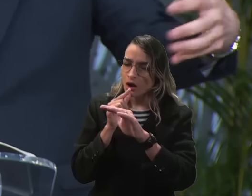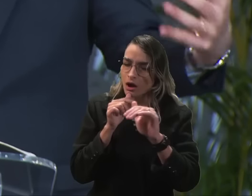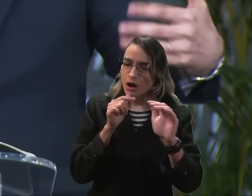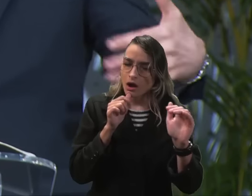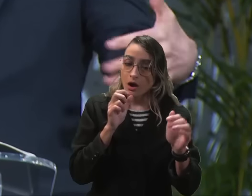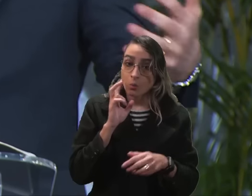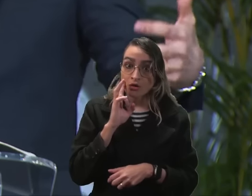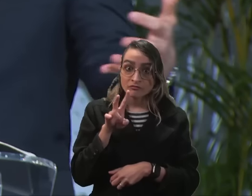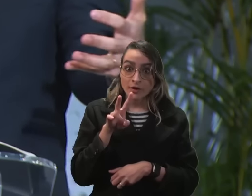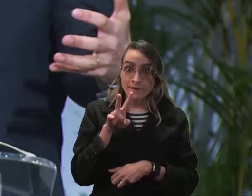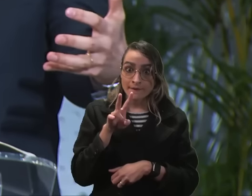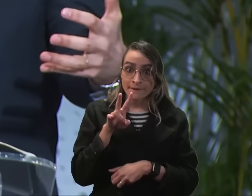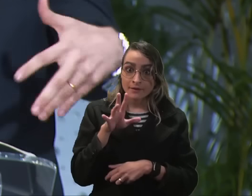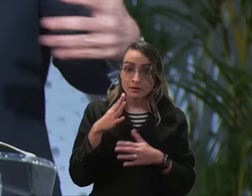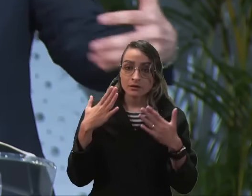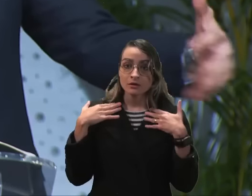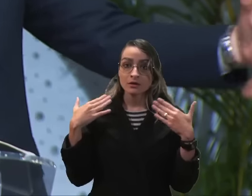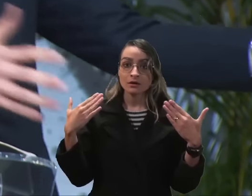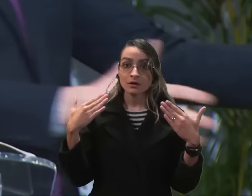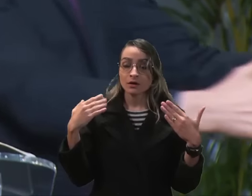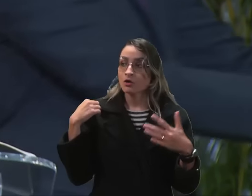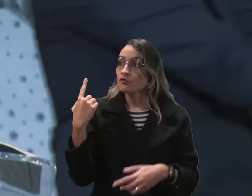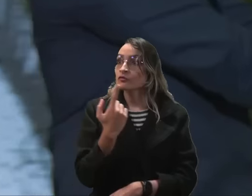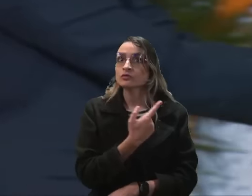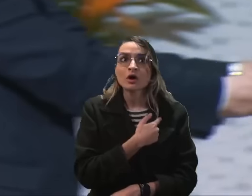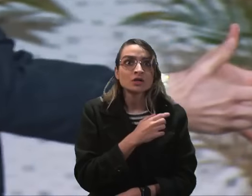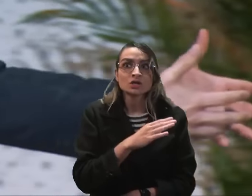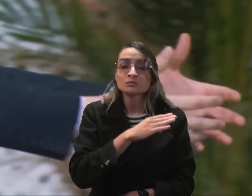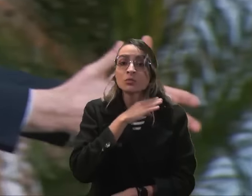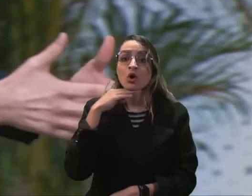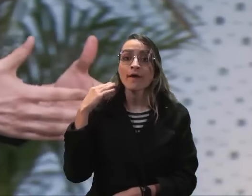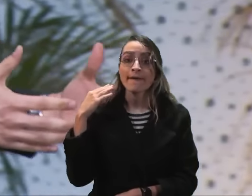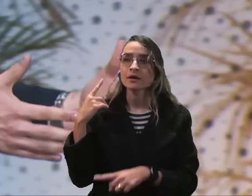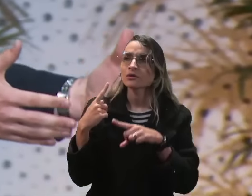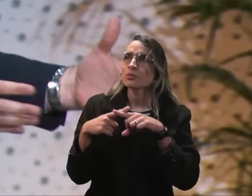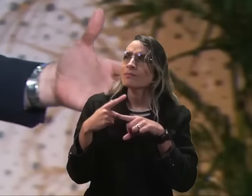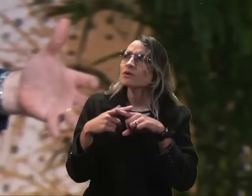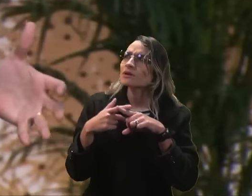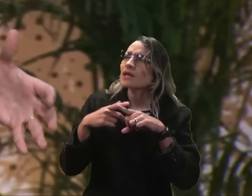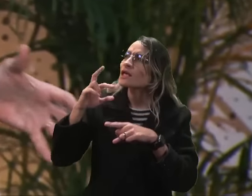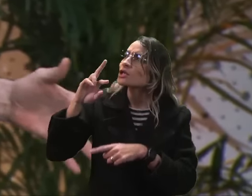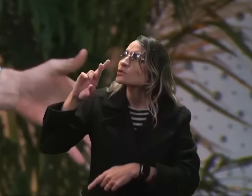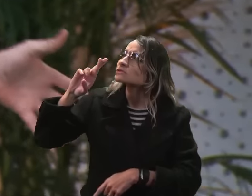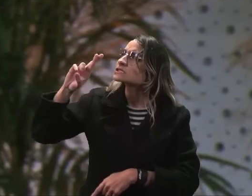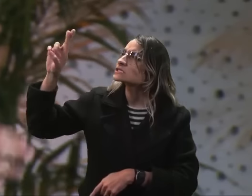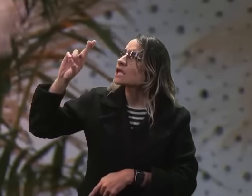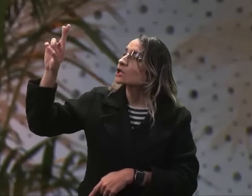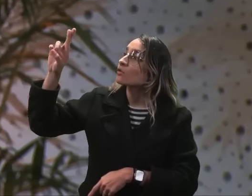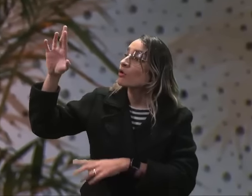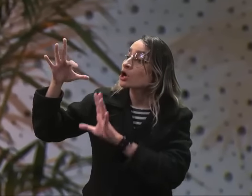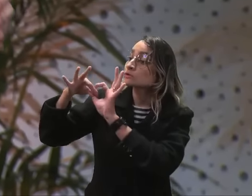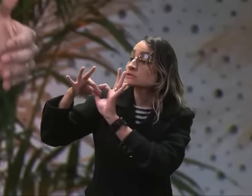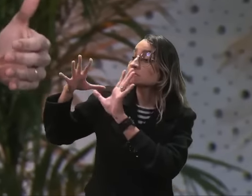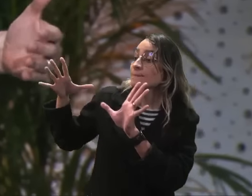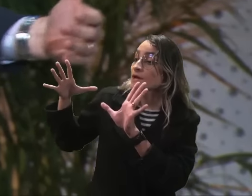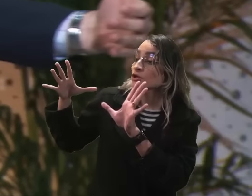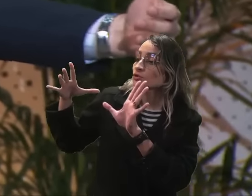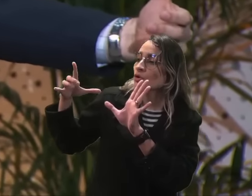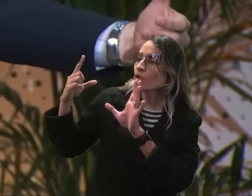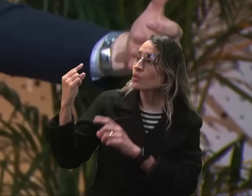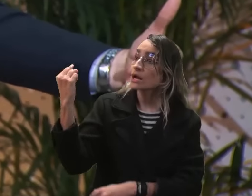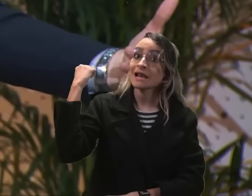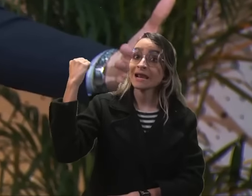desapontamento como assim o senhor nos libertou para nós nos depararmos com uma montanha ao nosso lado